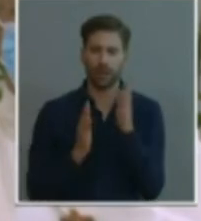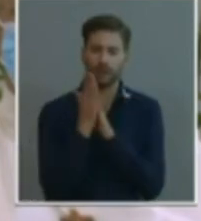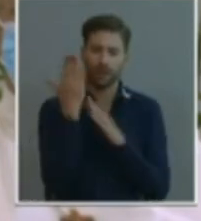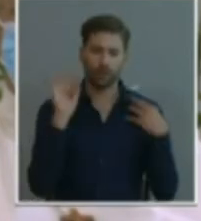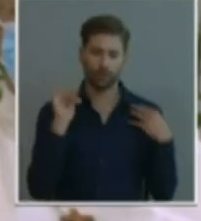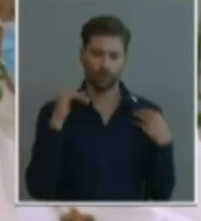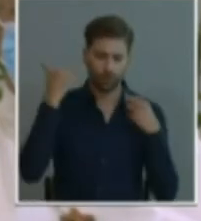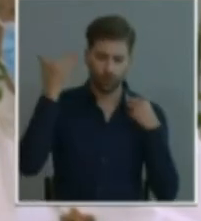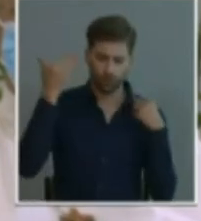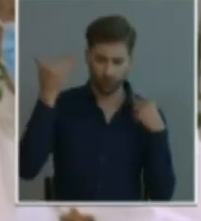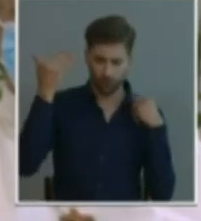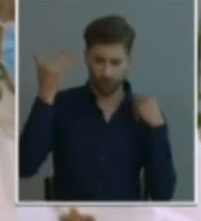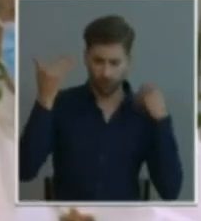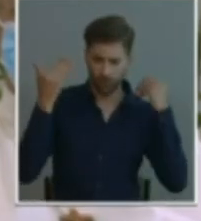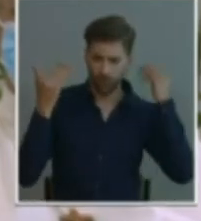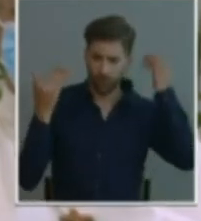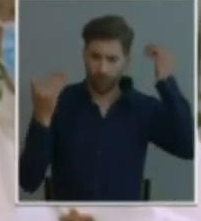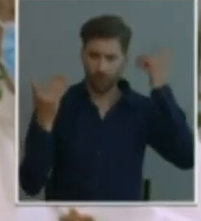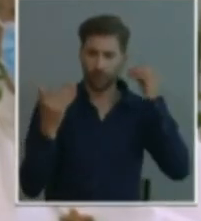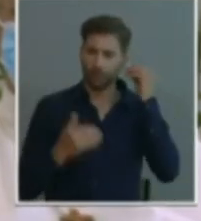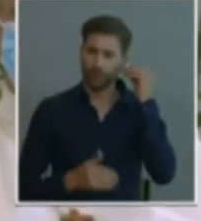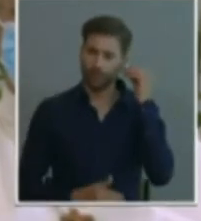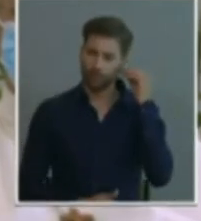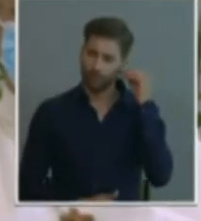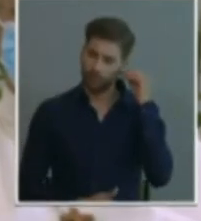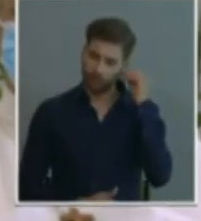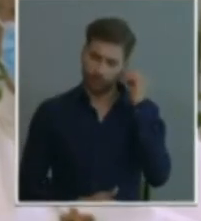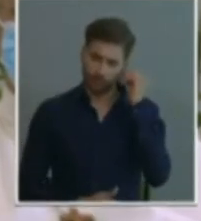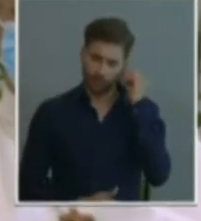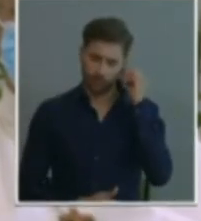o domínio do seu ungido.